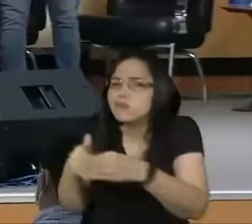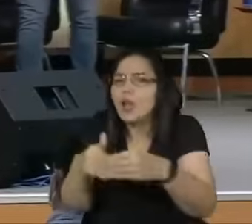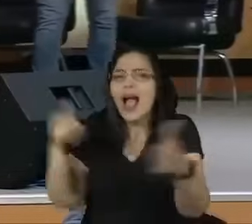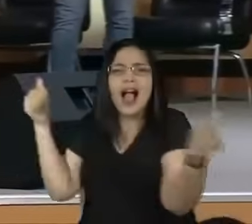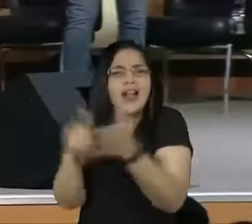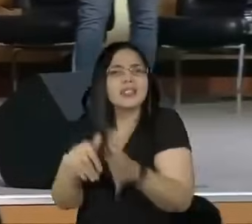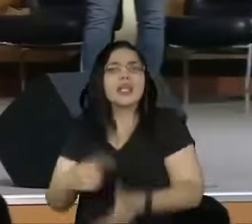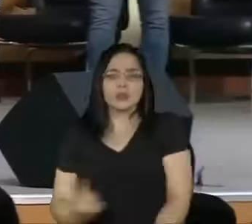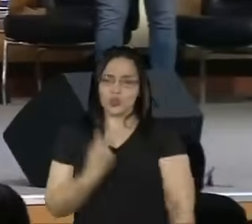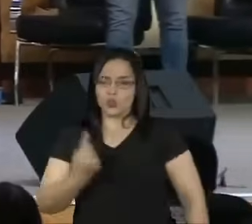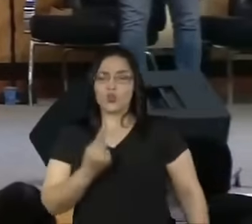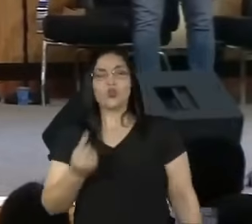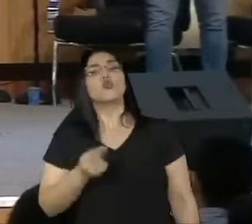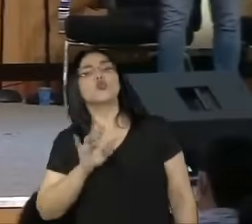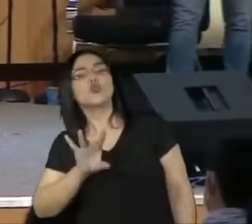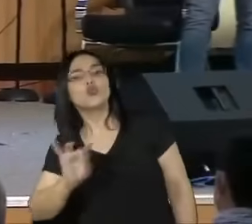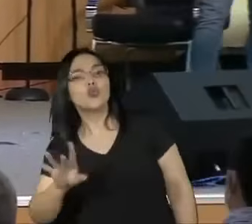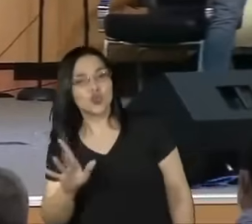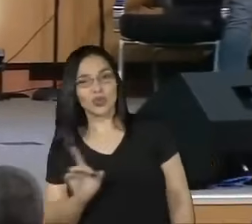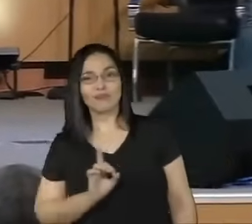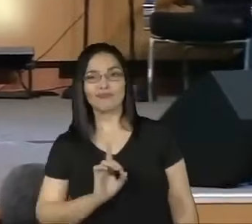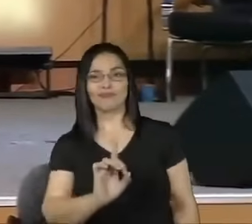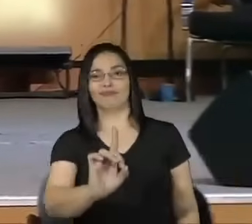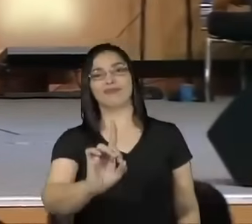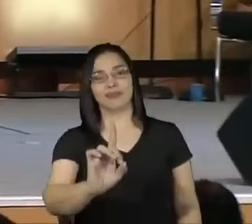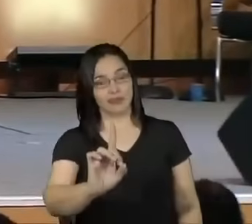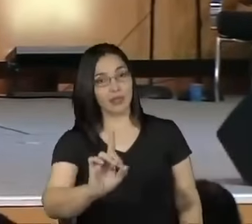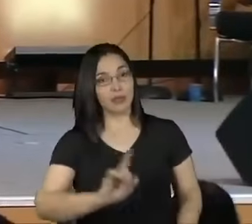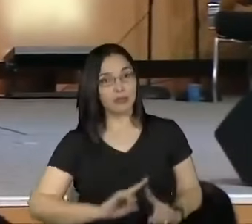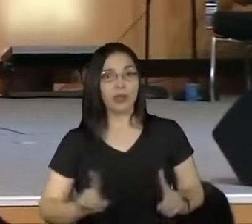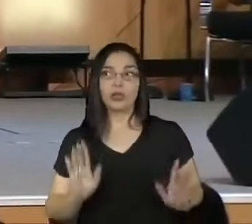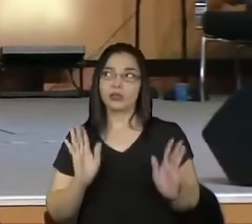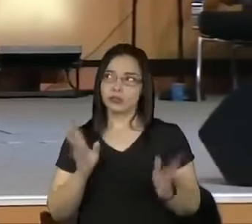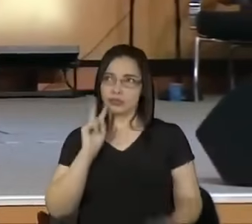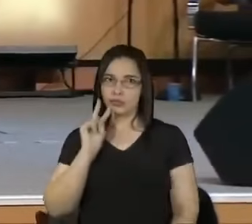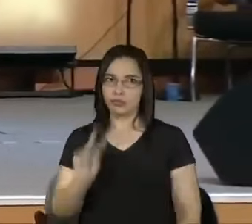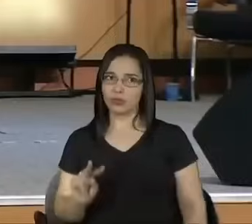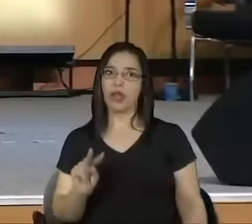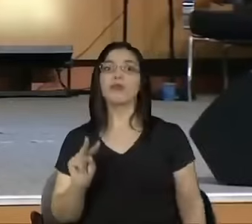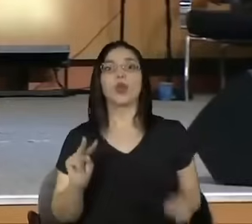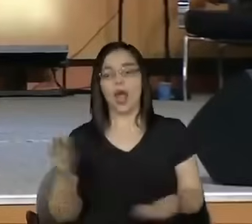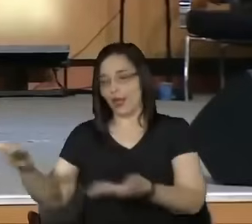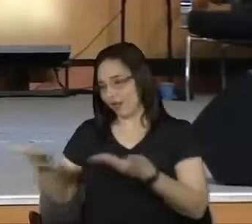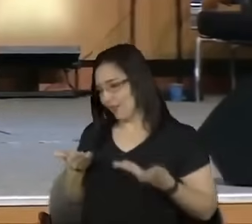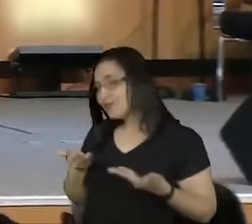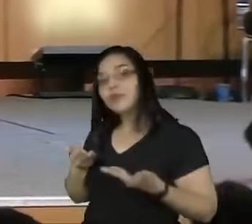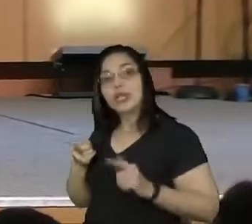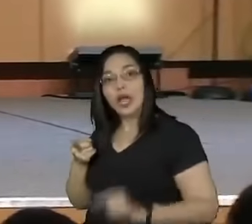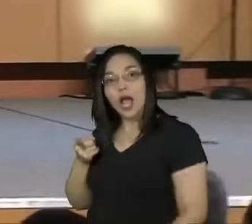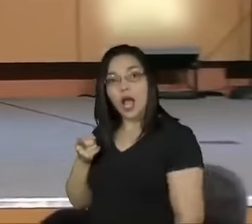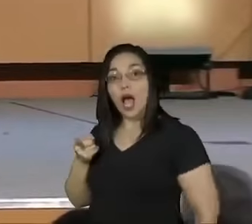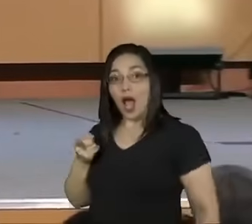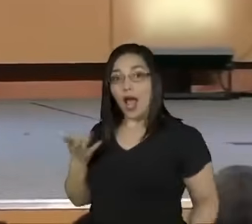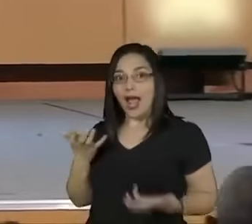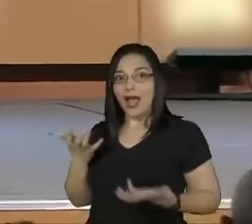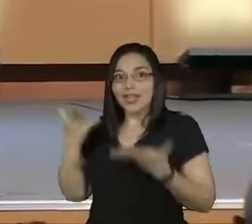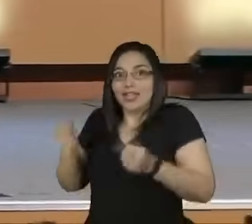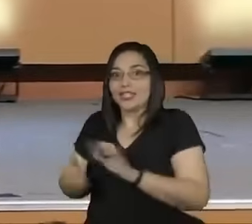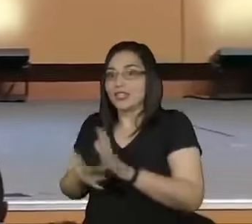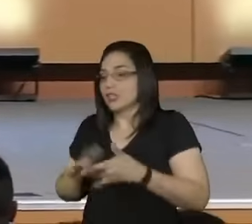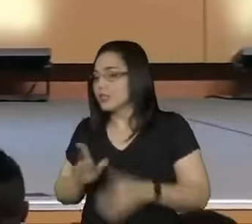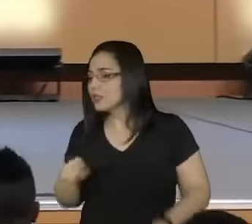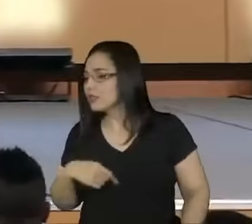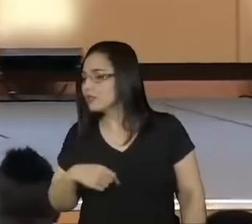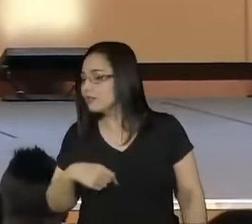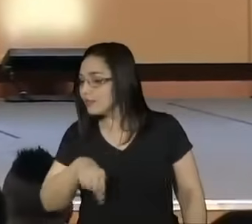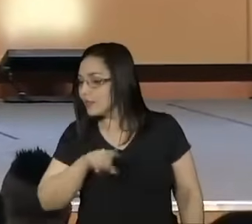fé aqui não o pessoal tá aprendendo mas eu já vi muitos lances o irmão traz um convidado aí a pessoa quer aceitar Cristo